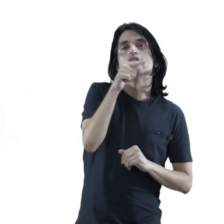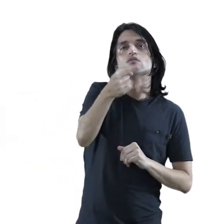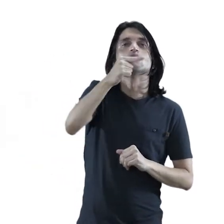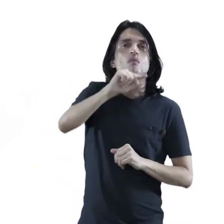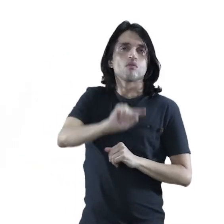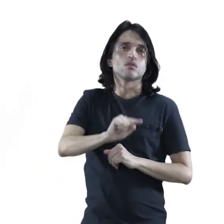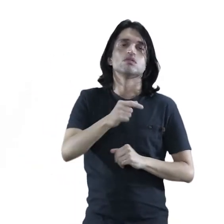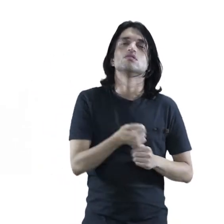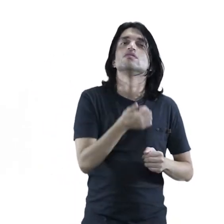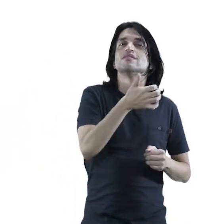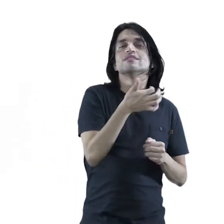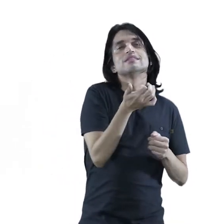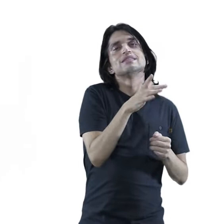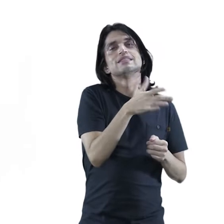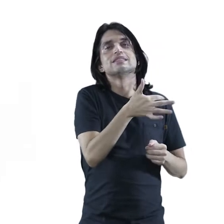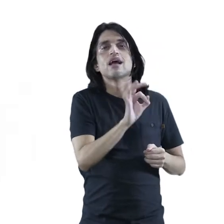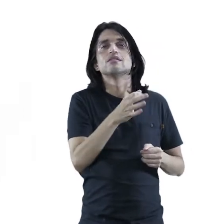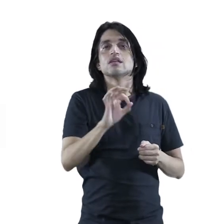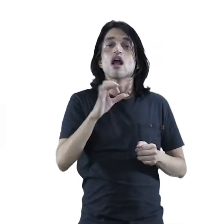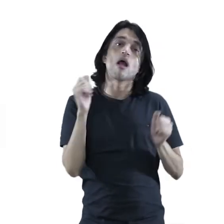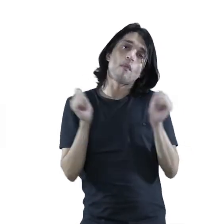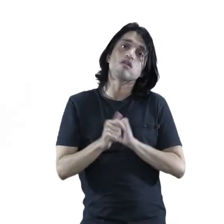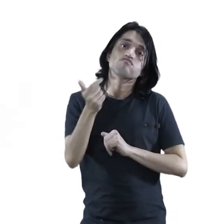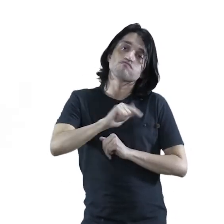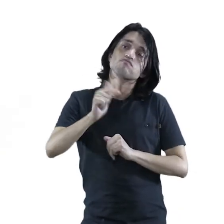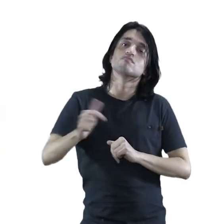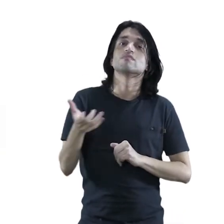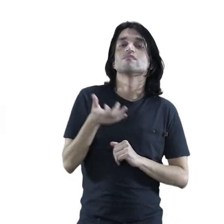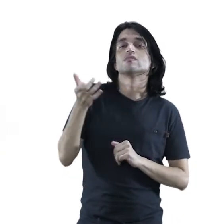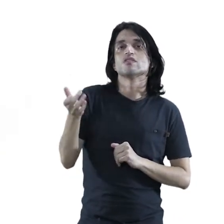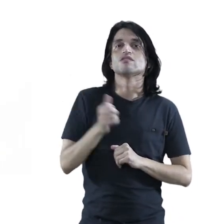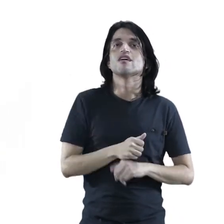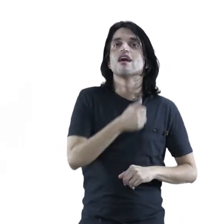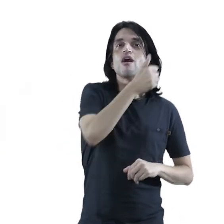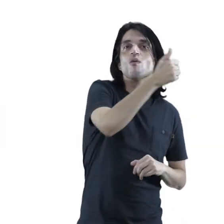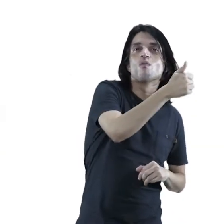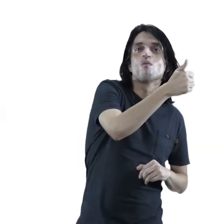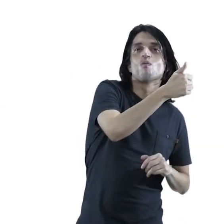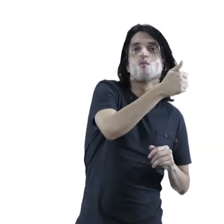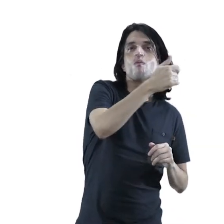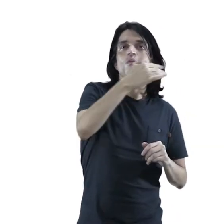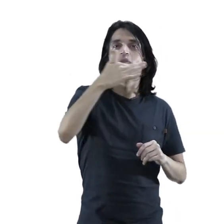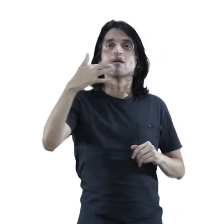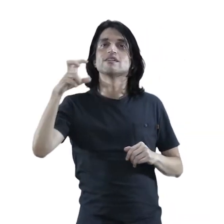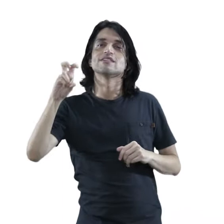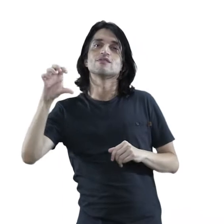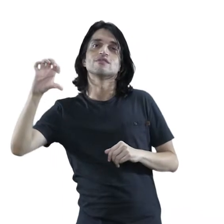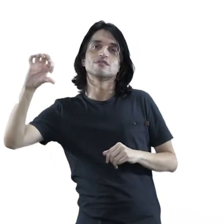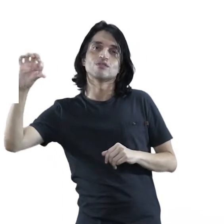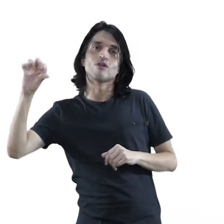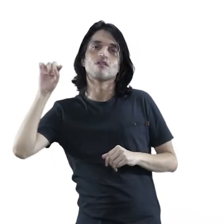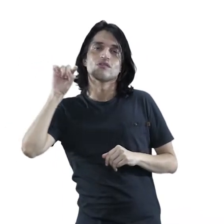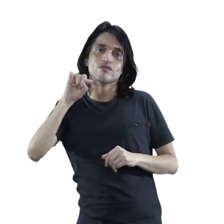uma dezena e que podia ser repetida 6 vezes no máximo. Observe como os números de 1 a